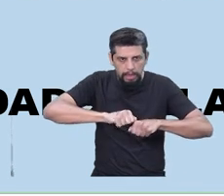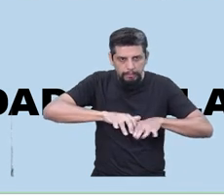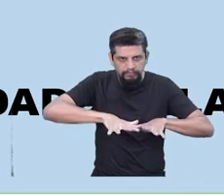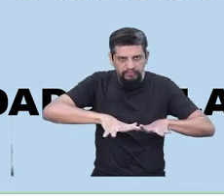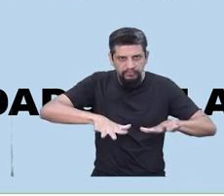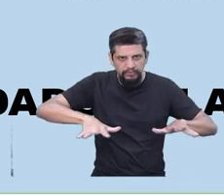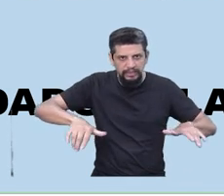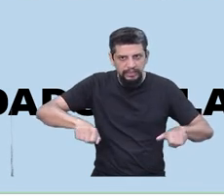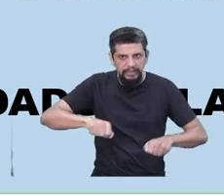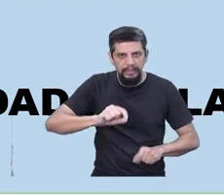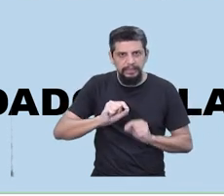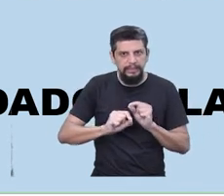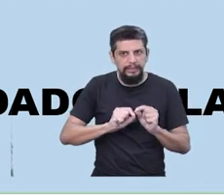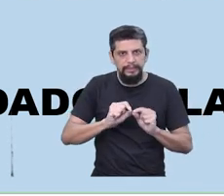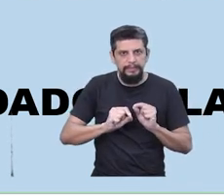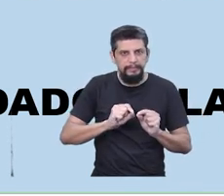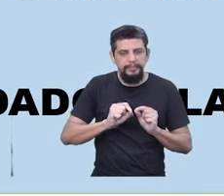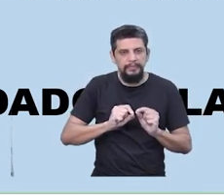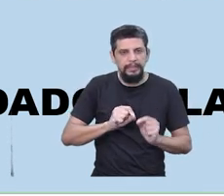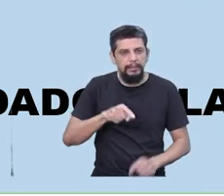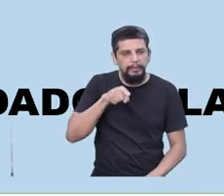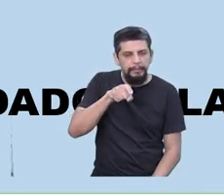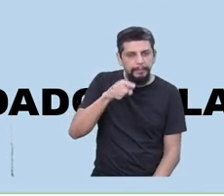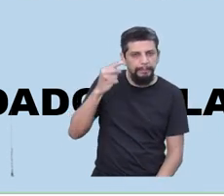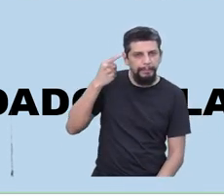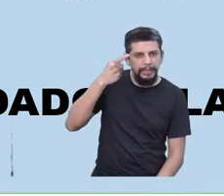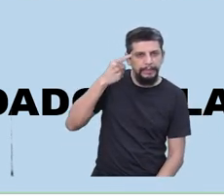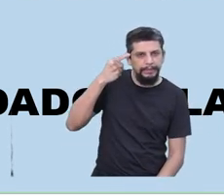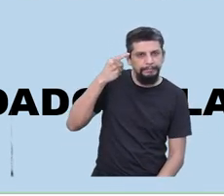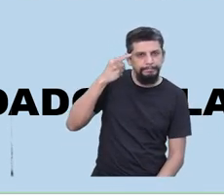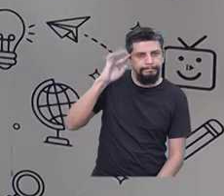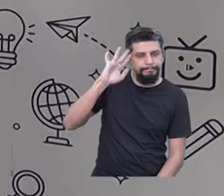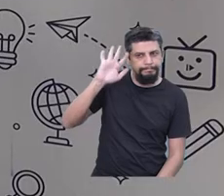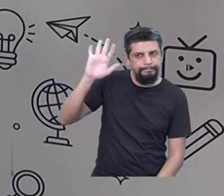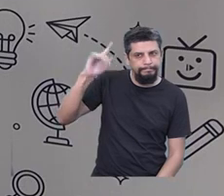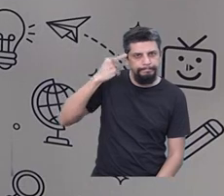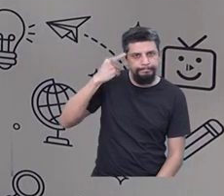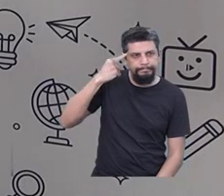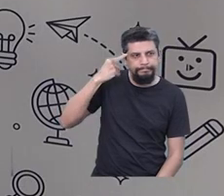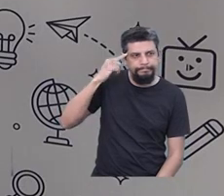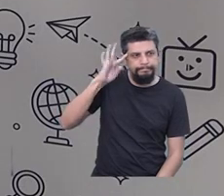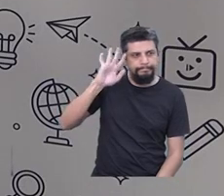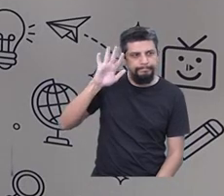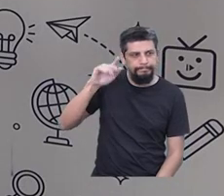Esparramar é o mesmo que... Pensem aí um pouquinho, gente.